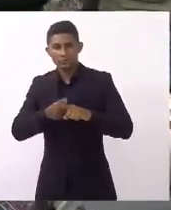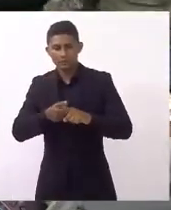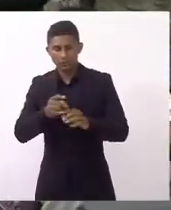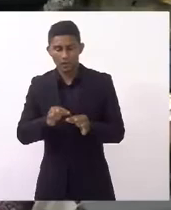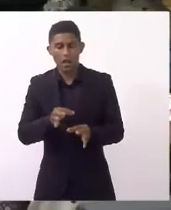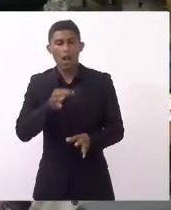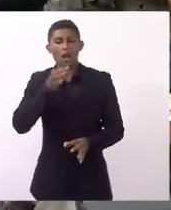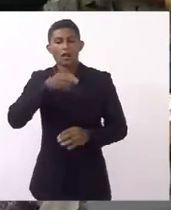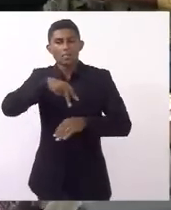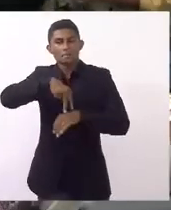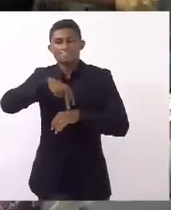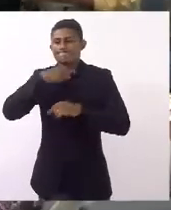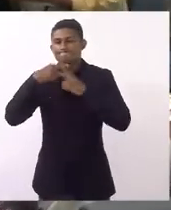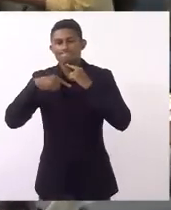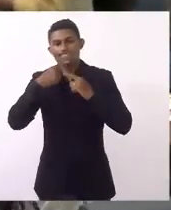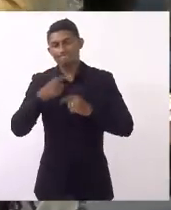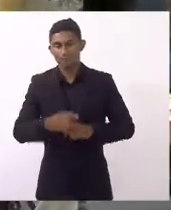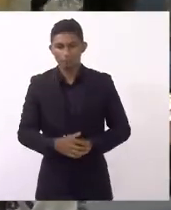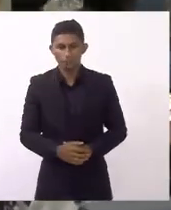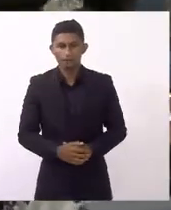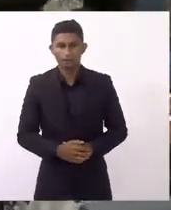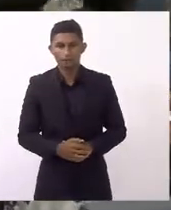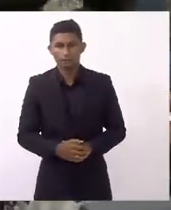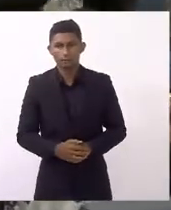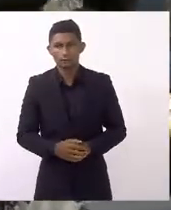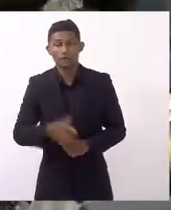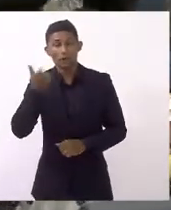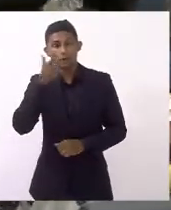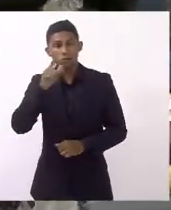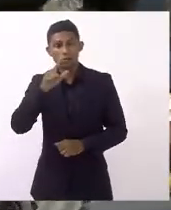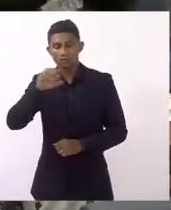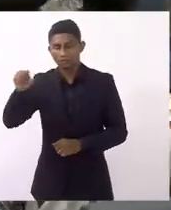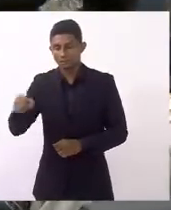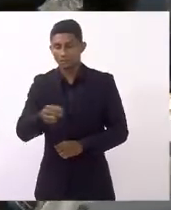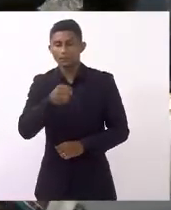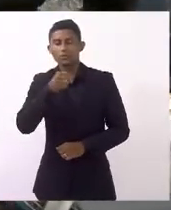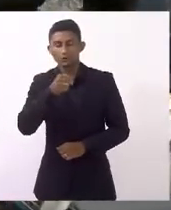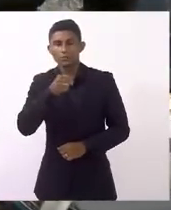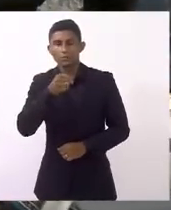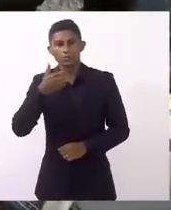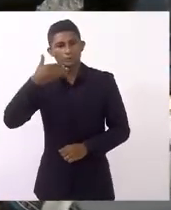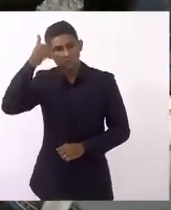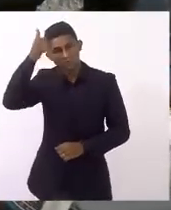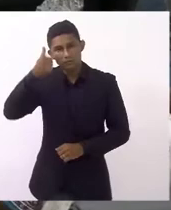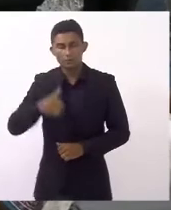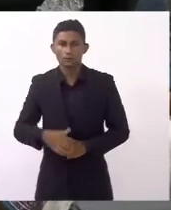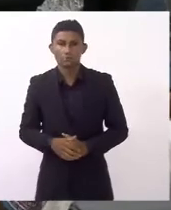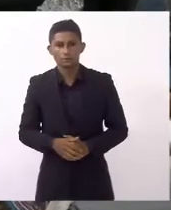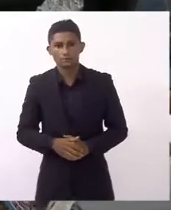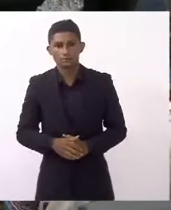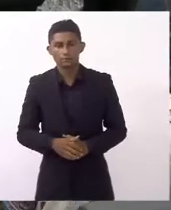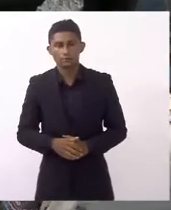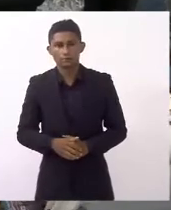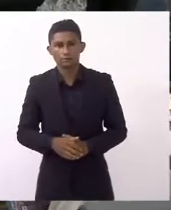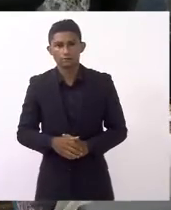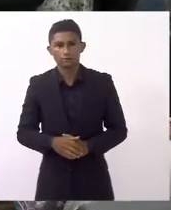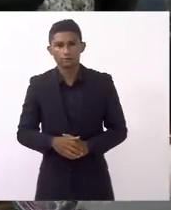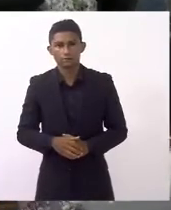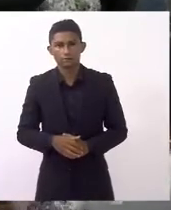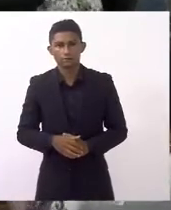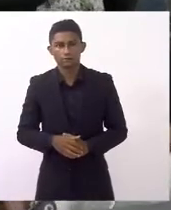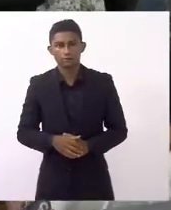fica numa altura adequada Oi já chegou aqui uns emprego melhor o gente boa noite